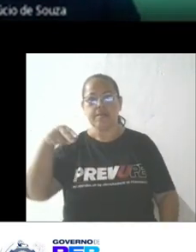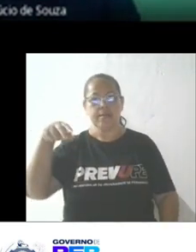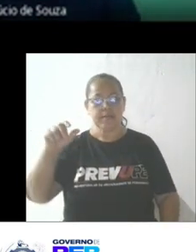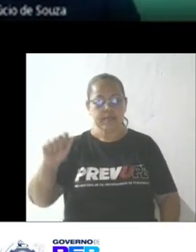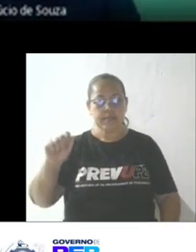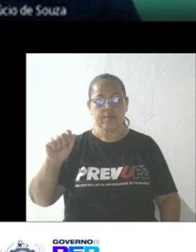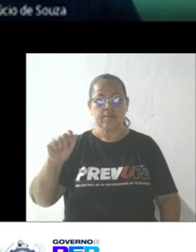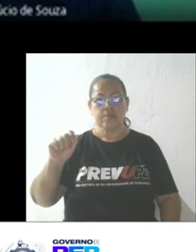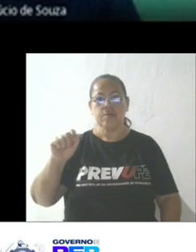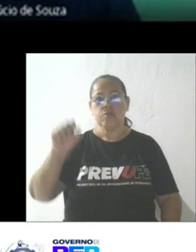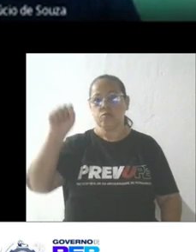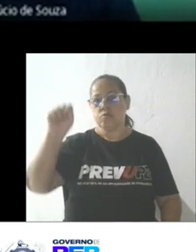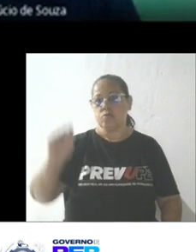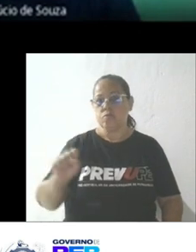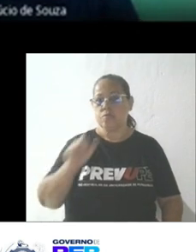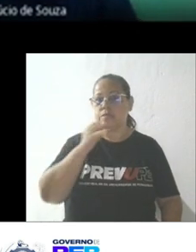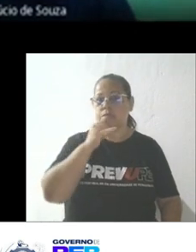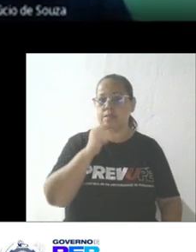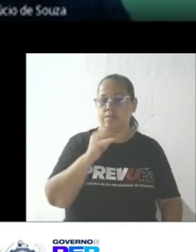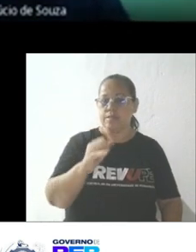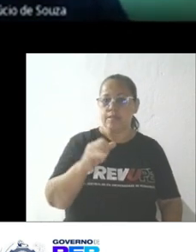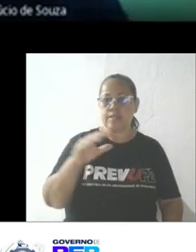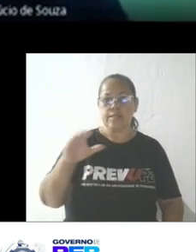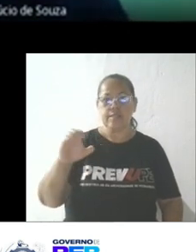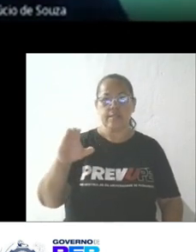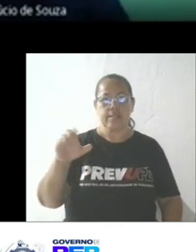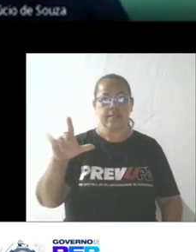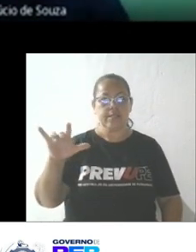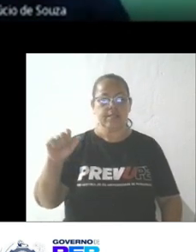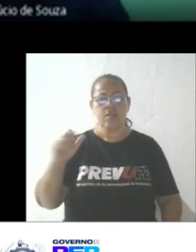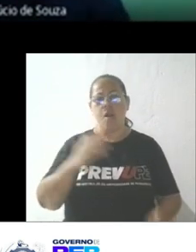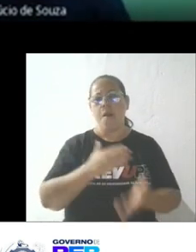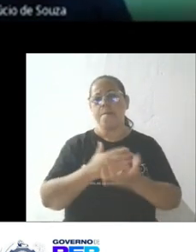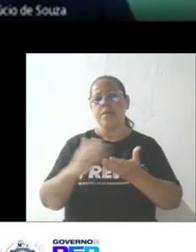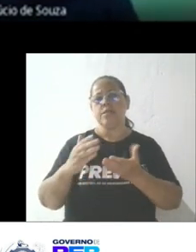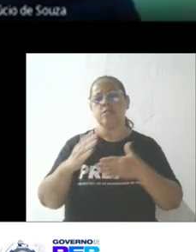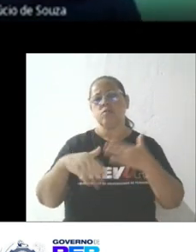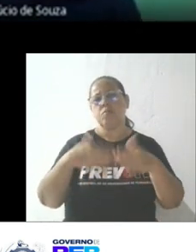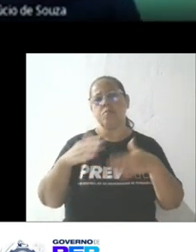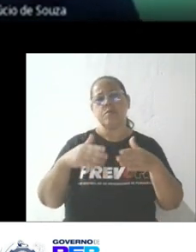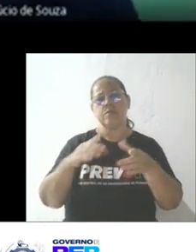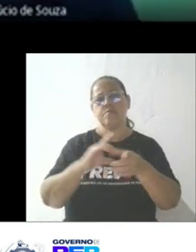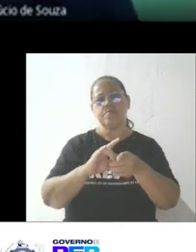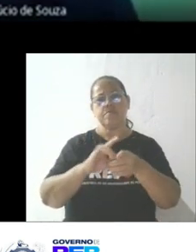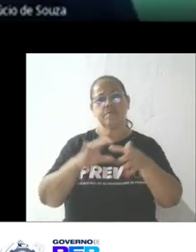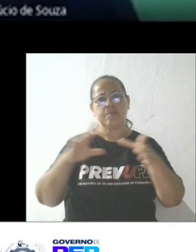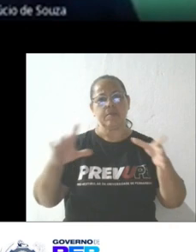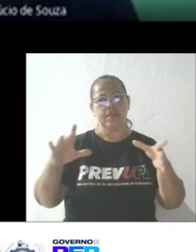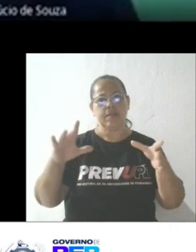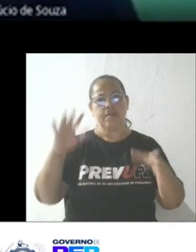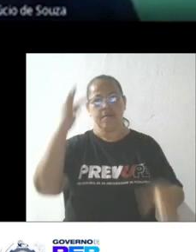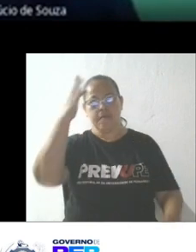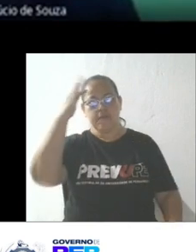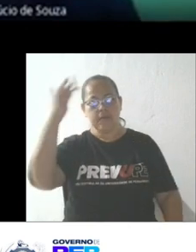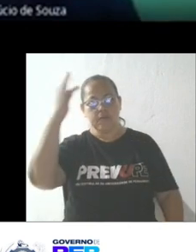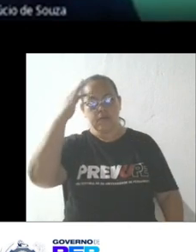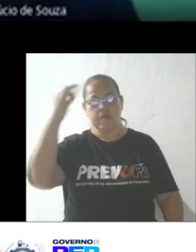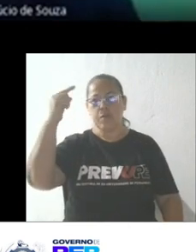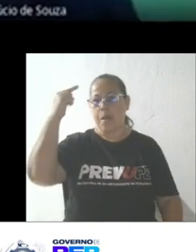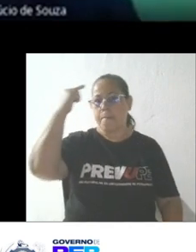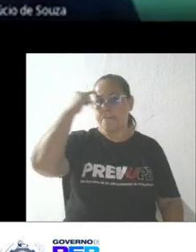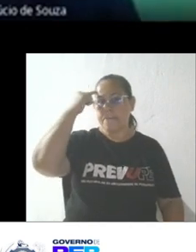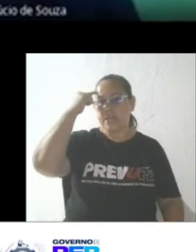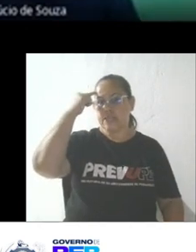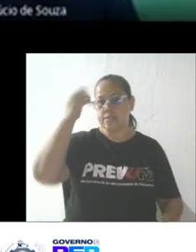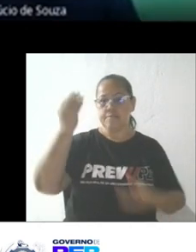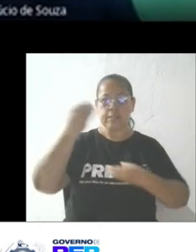iniciaram o processo de desligamento entre filosofia e pensamento mítico sobre